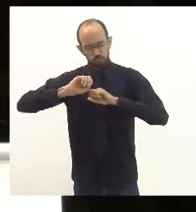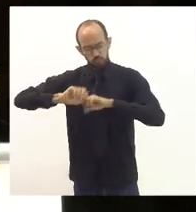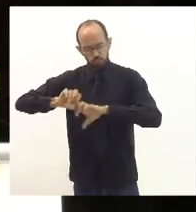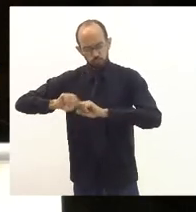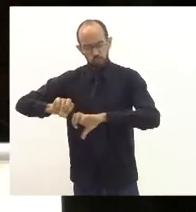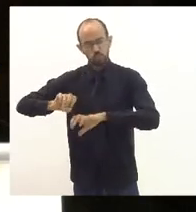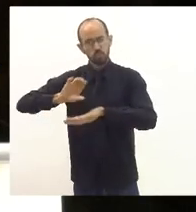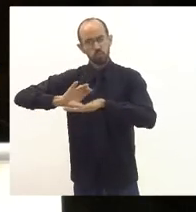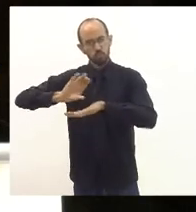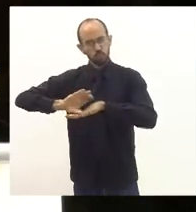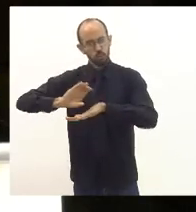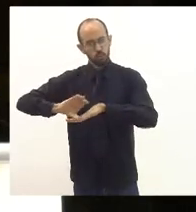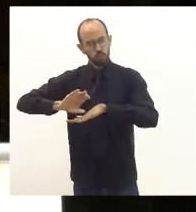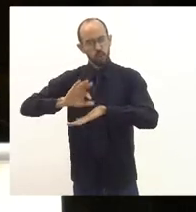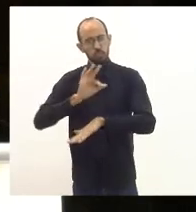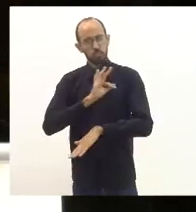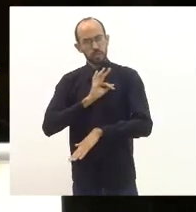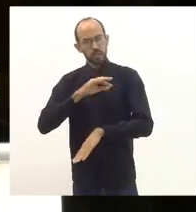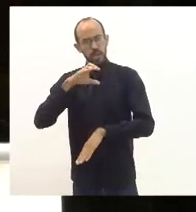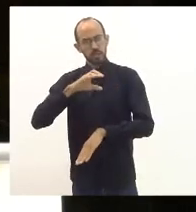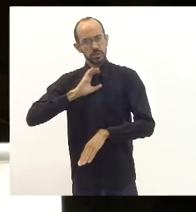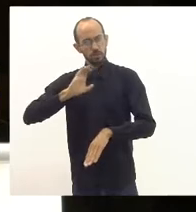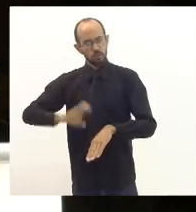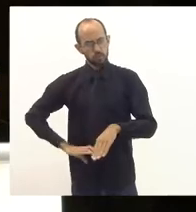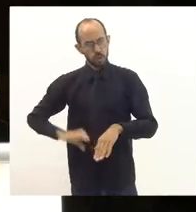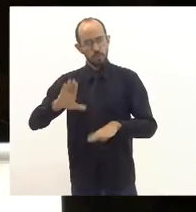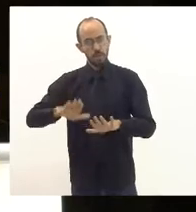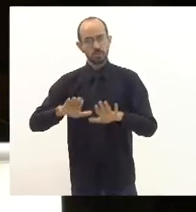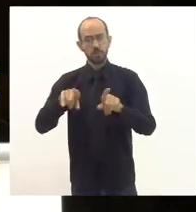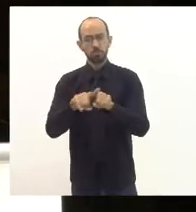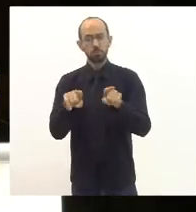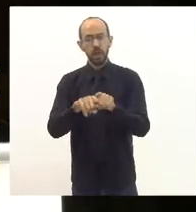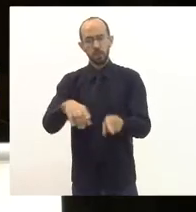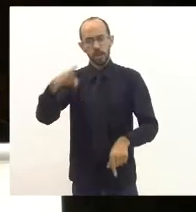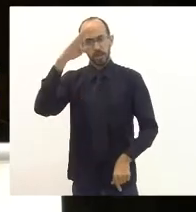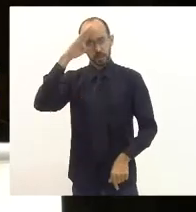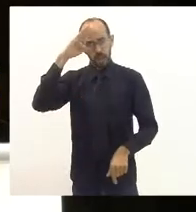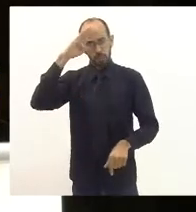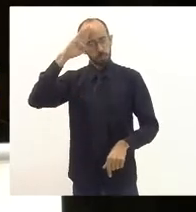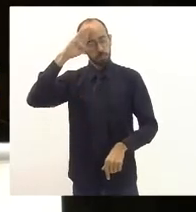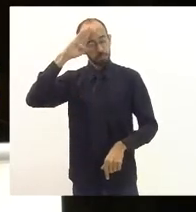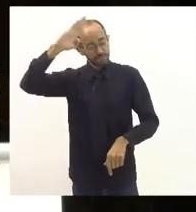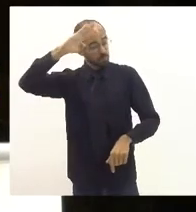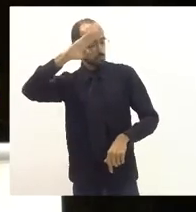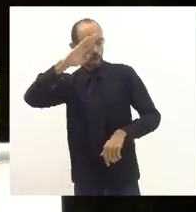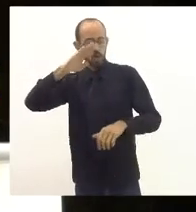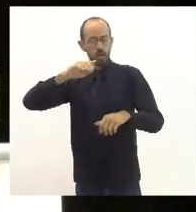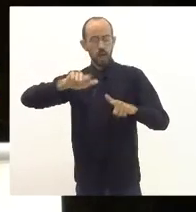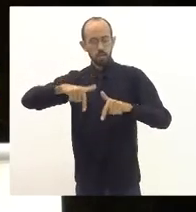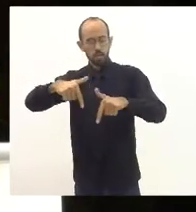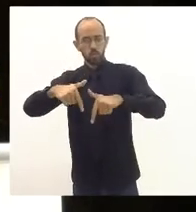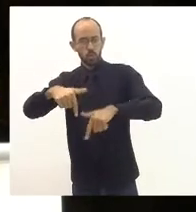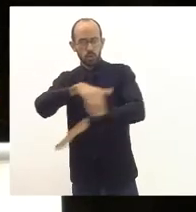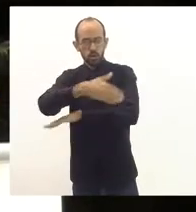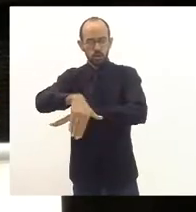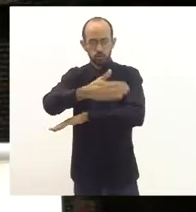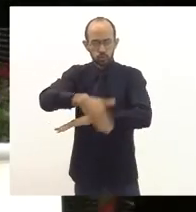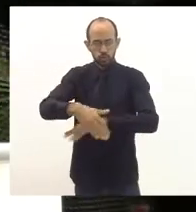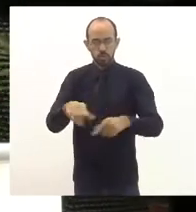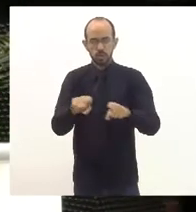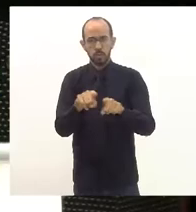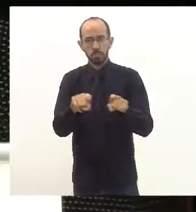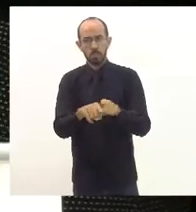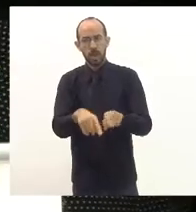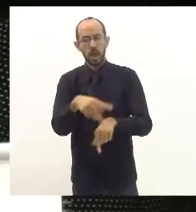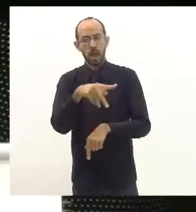com a Polícia Civil, quanto a Polícia Militar, principalmente, que atua nas ruas, e também a Polícia